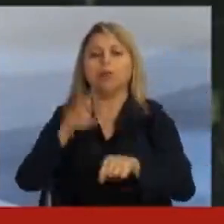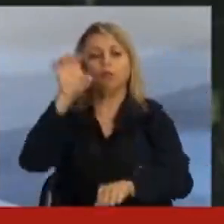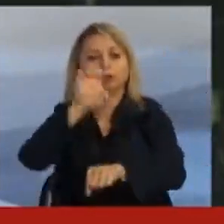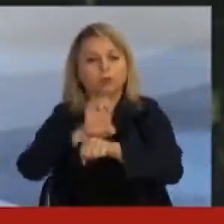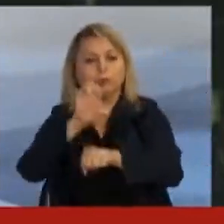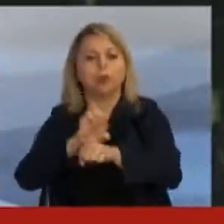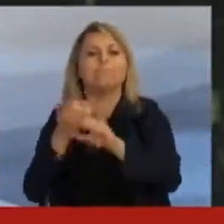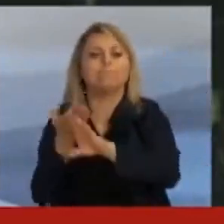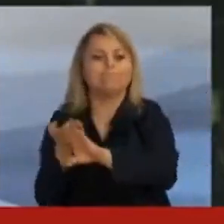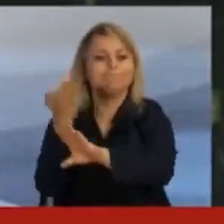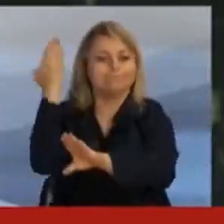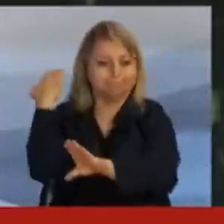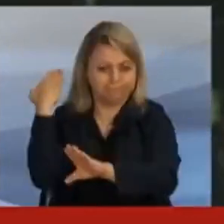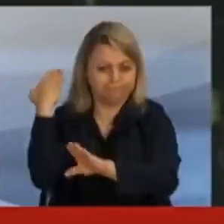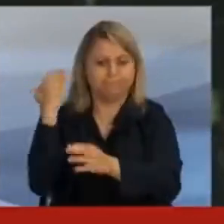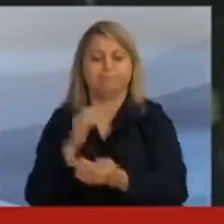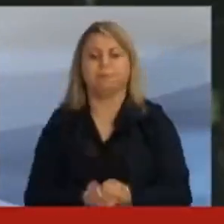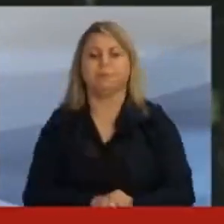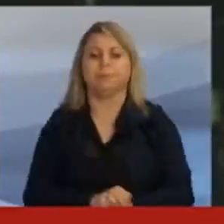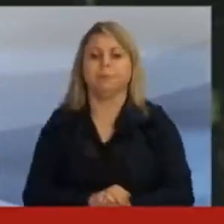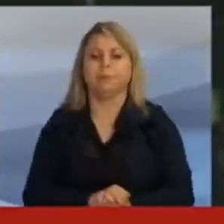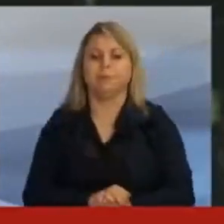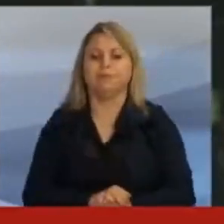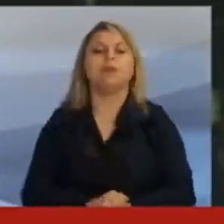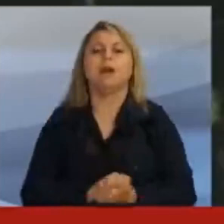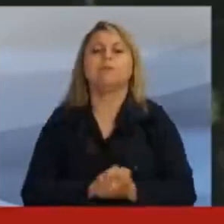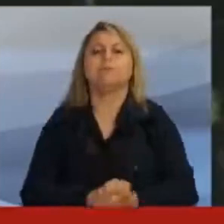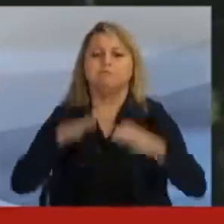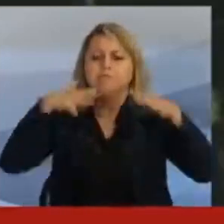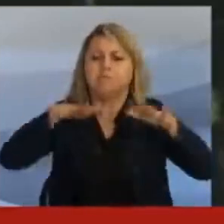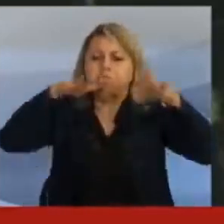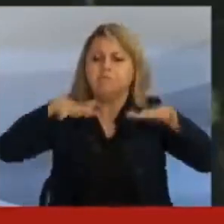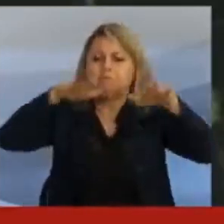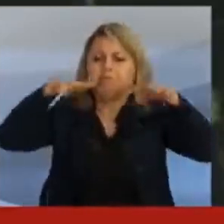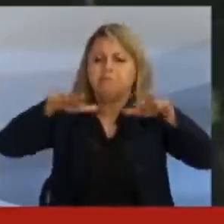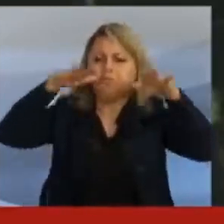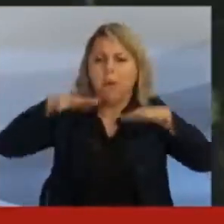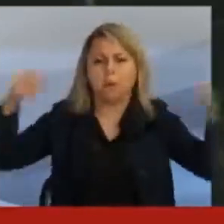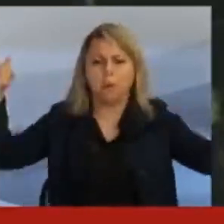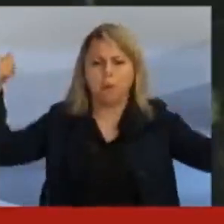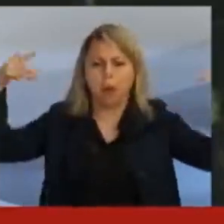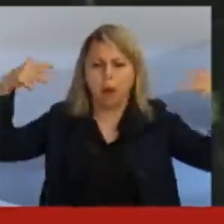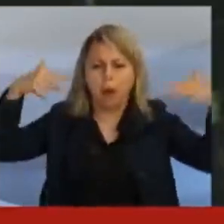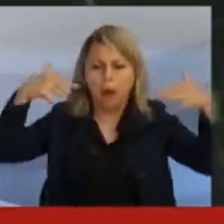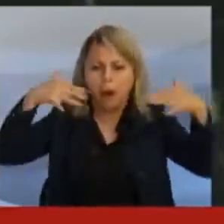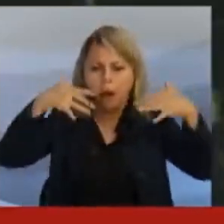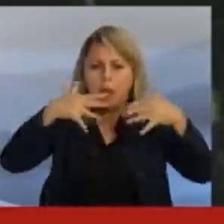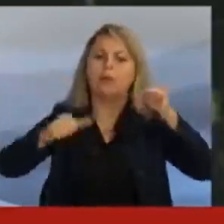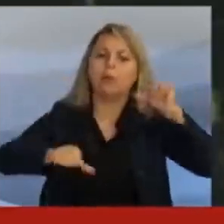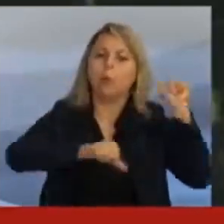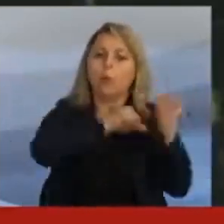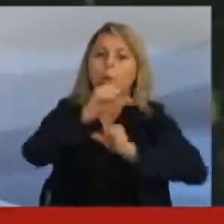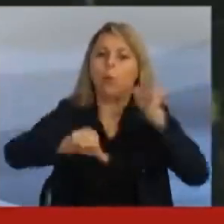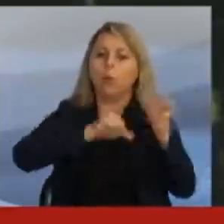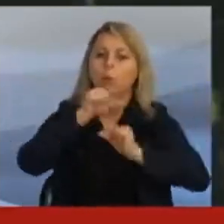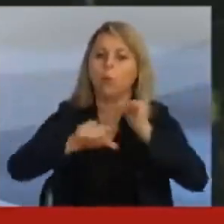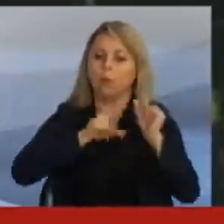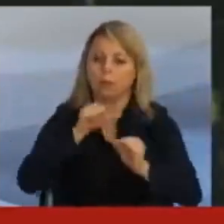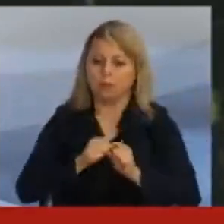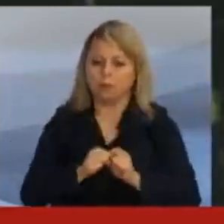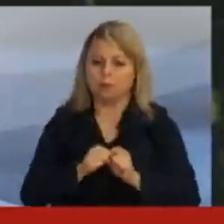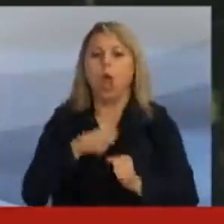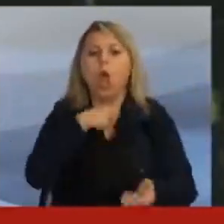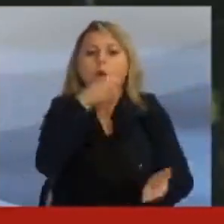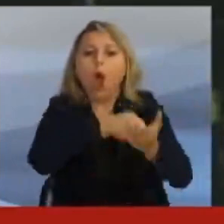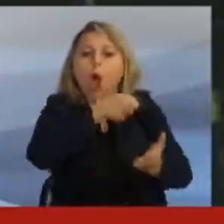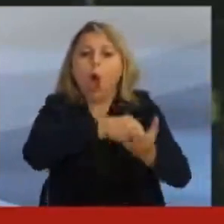passado as manifestações que emergiam transformaram o momento solene em